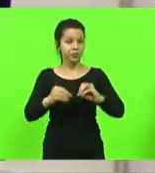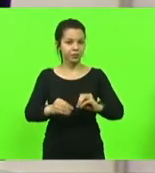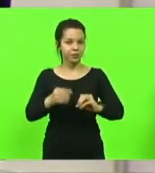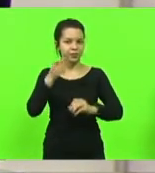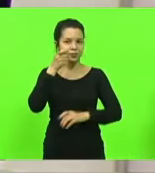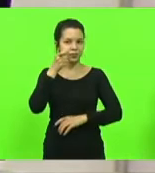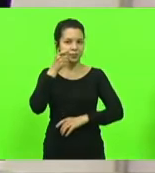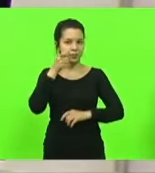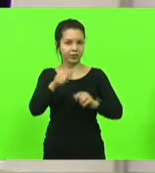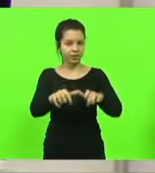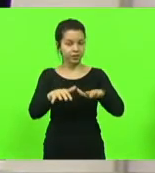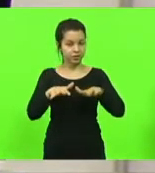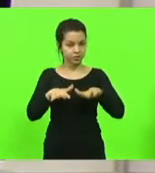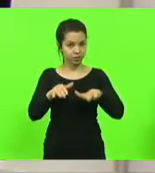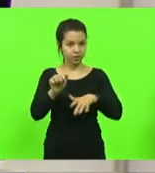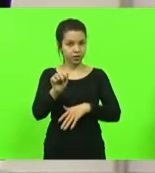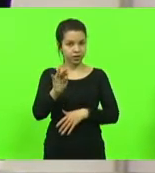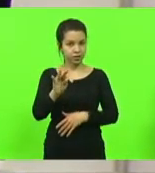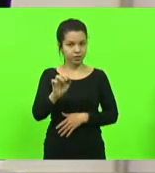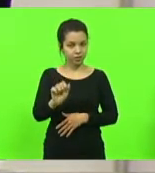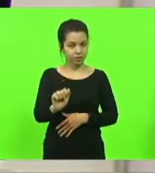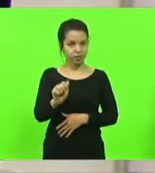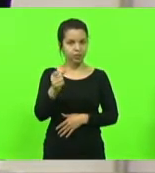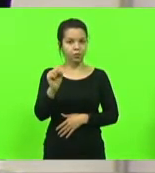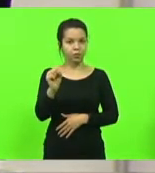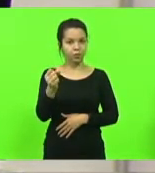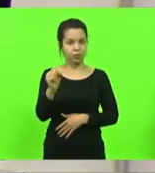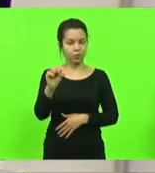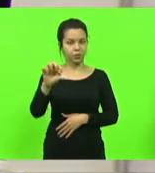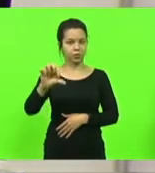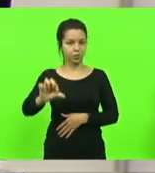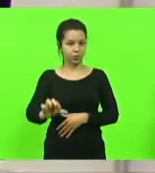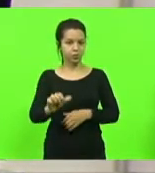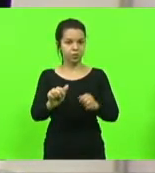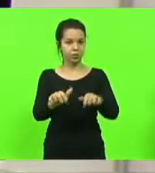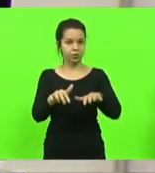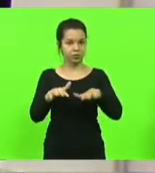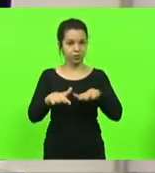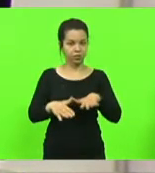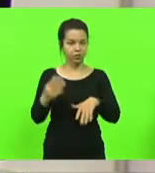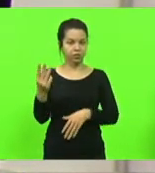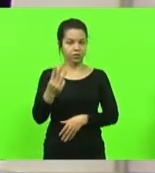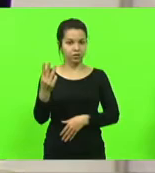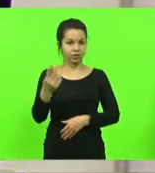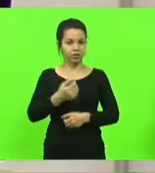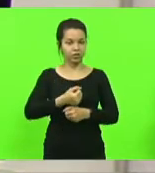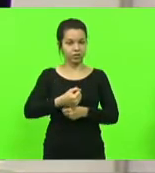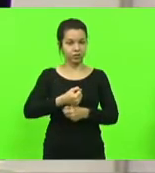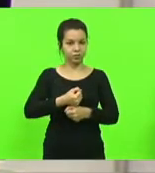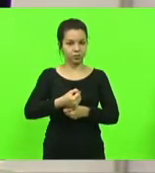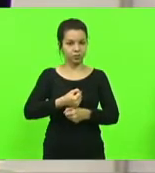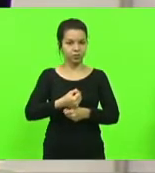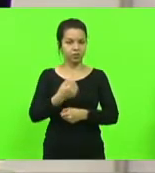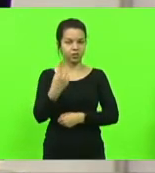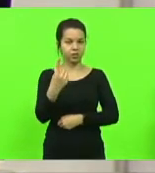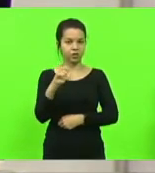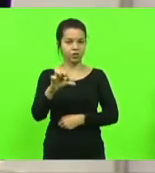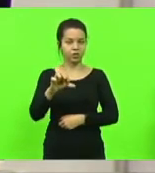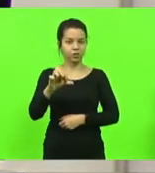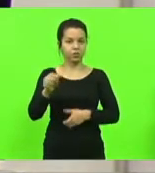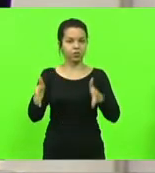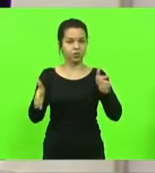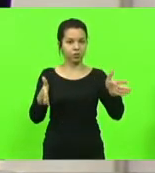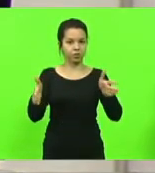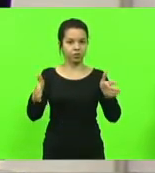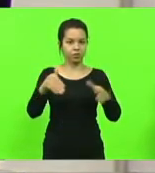sessão. Ata da 89ª sessão ordinária da 3ª sessão legislativa da 19ª legislatura